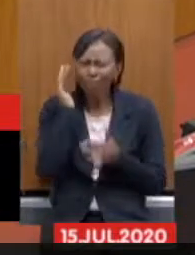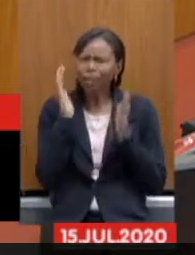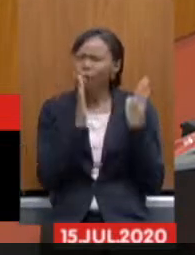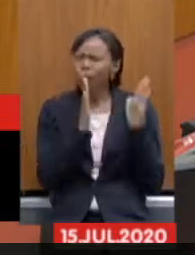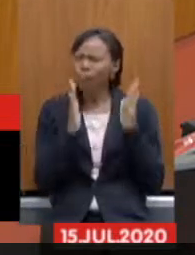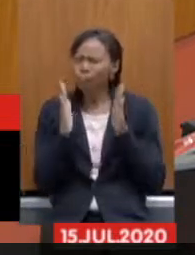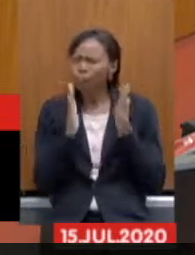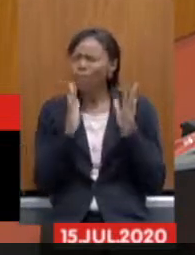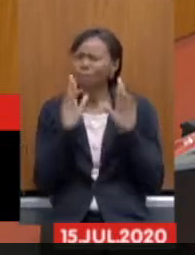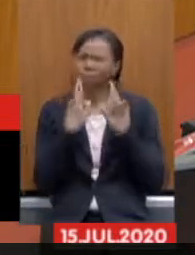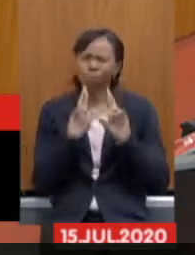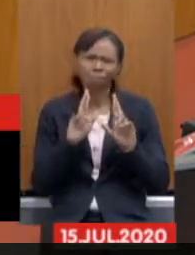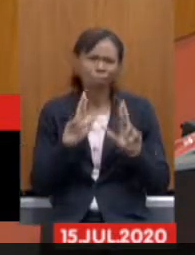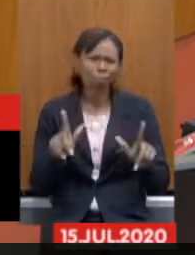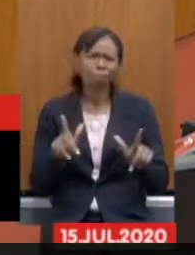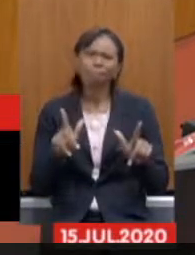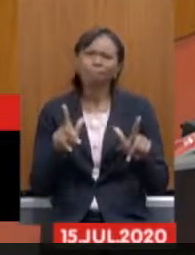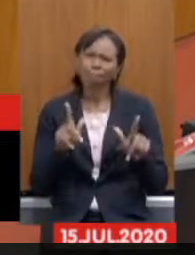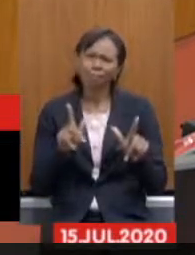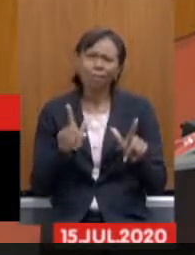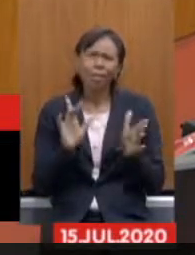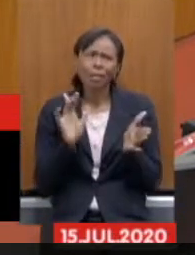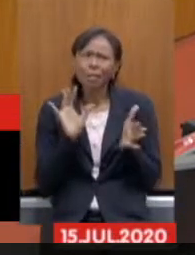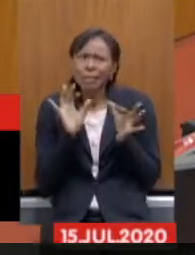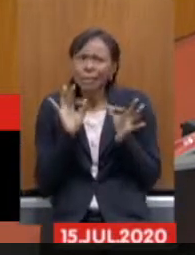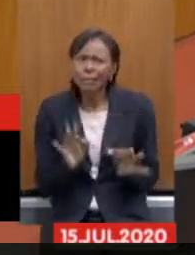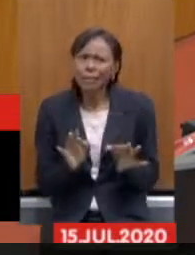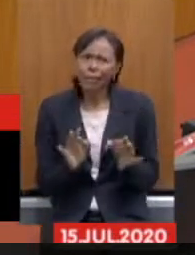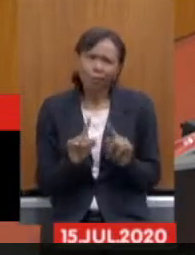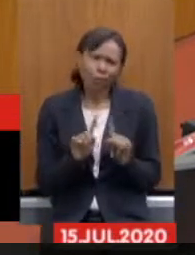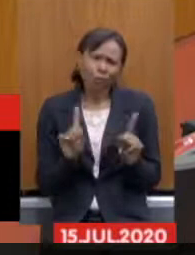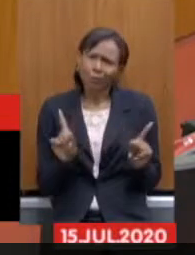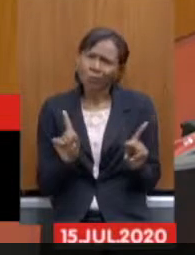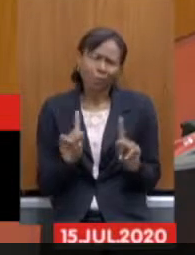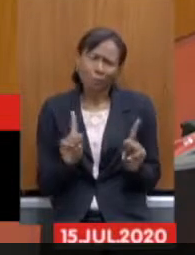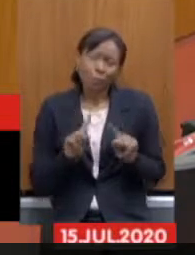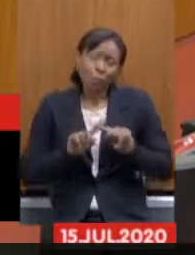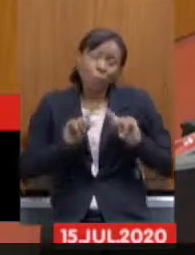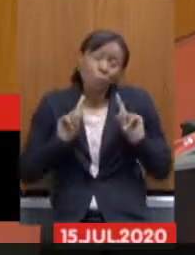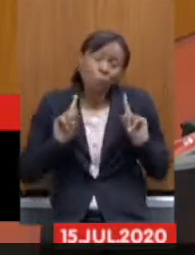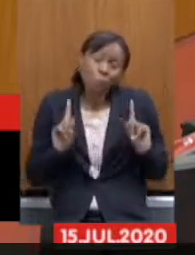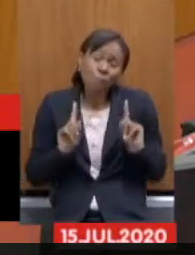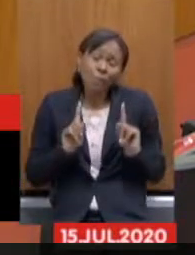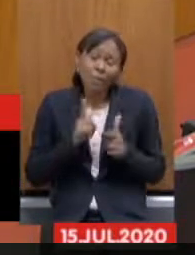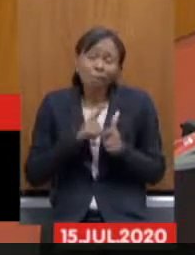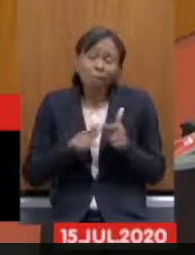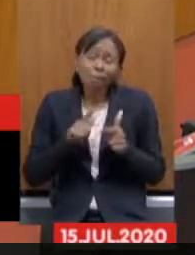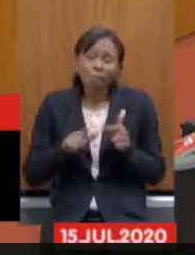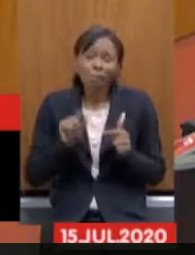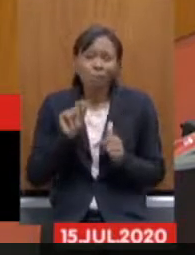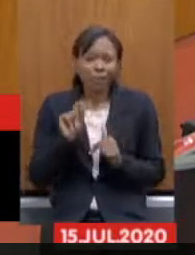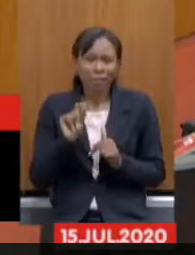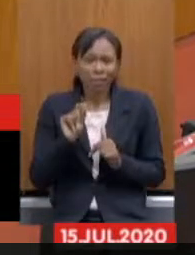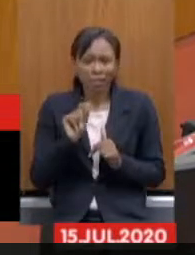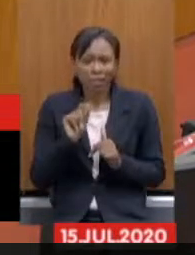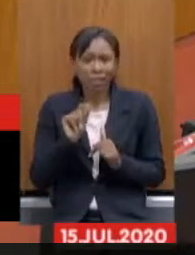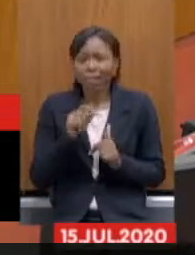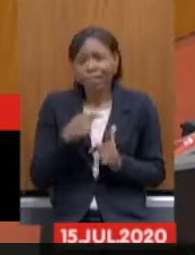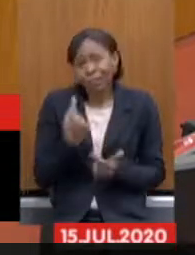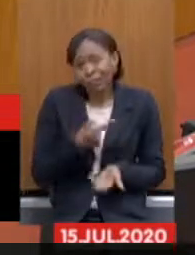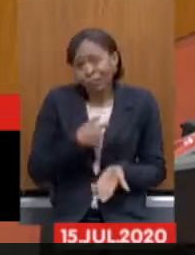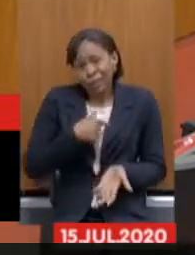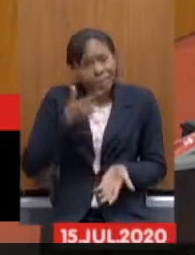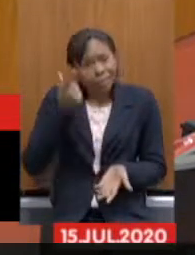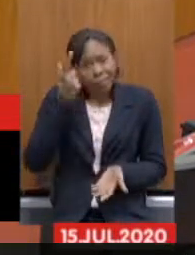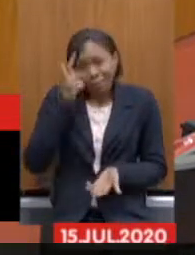diferente e não é o ideal mas o problema é que que eu digo é que nós não contávamos